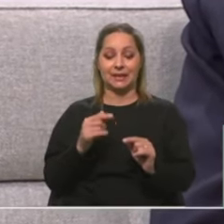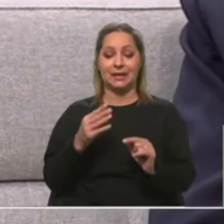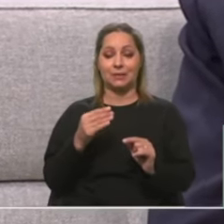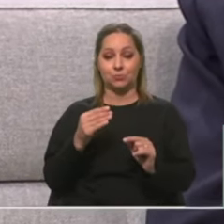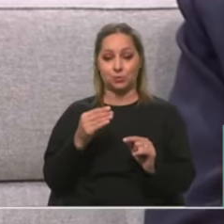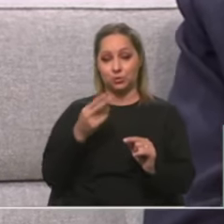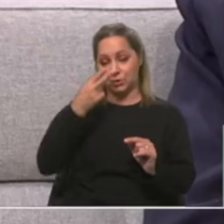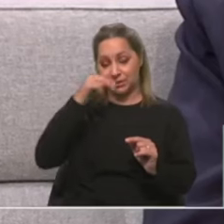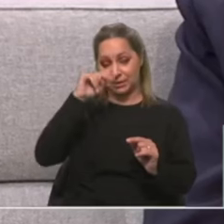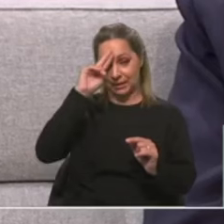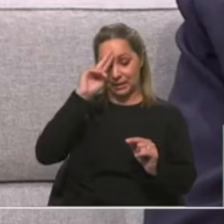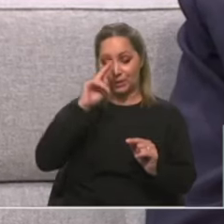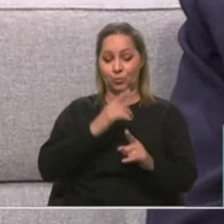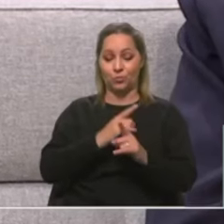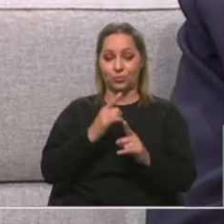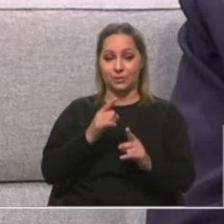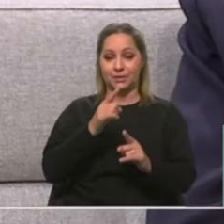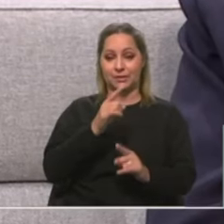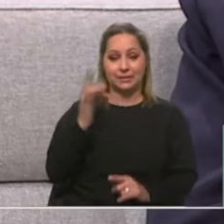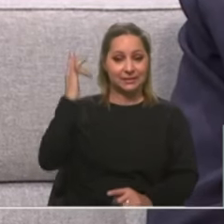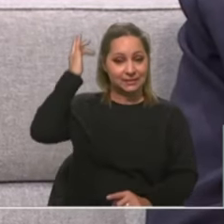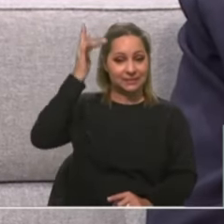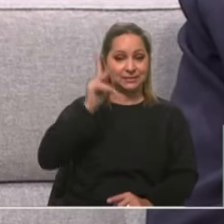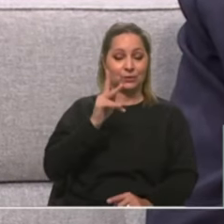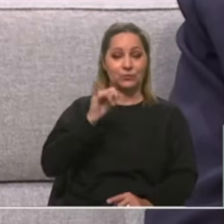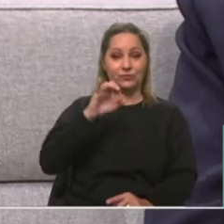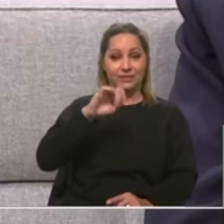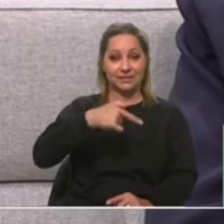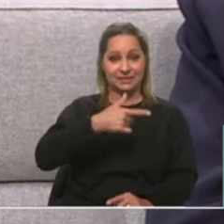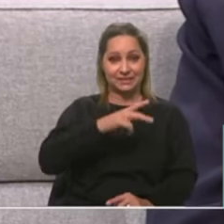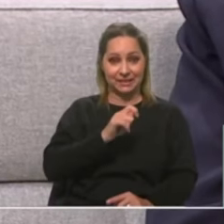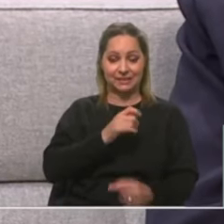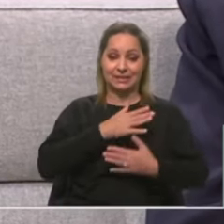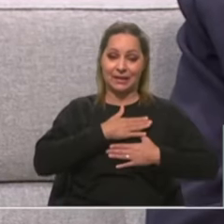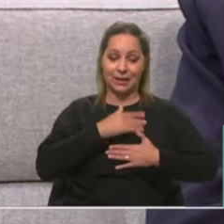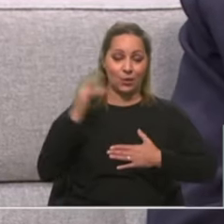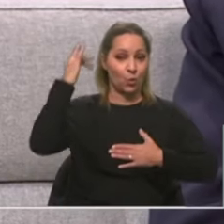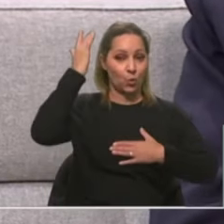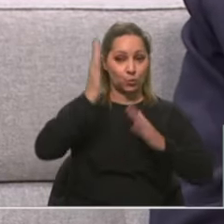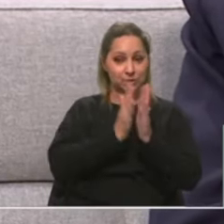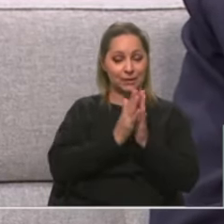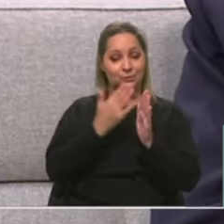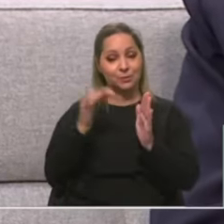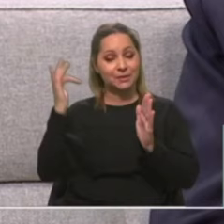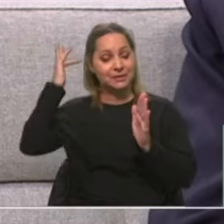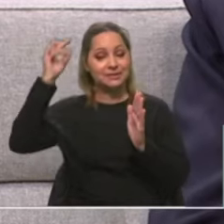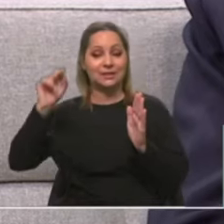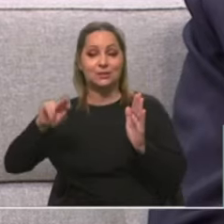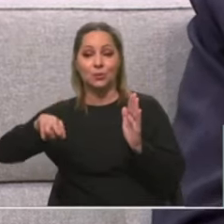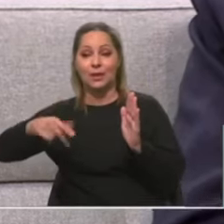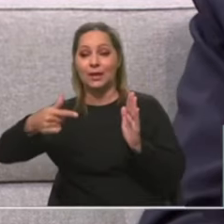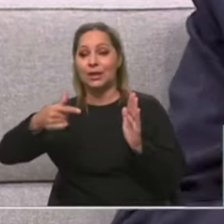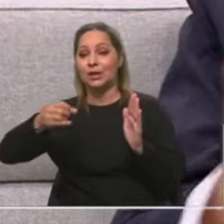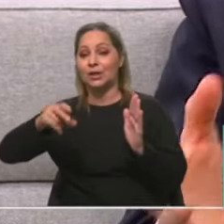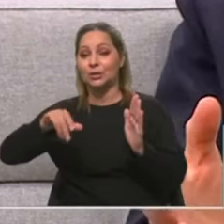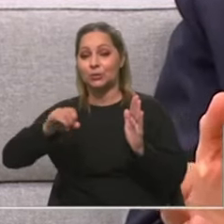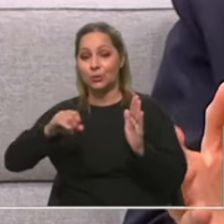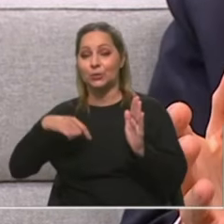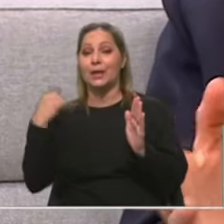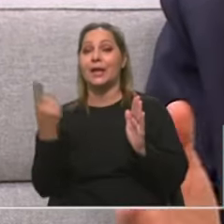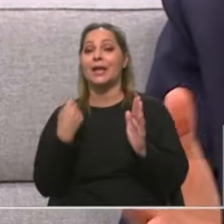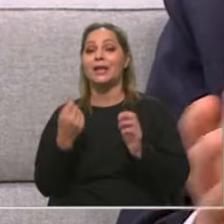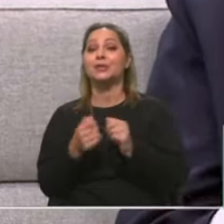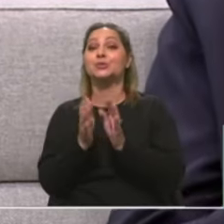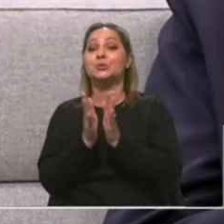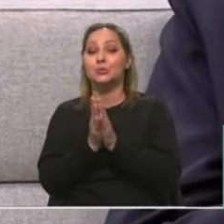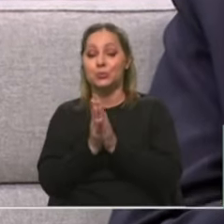gente que se engana. Pois há. Porque São Vicente é o nosso santo padroeiro. Mas Santo António é o nosso santo de todos. De devoção.